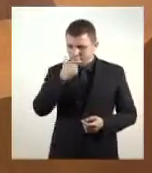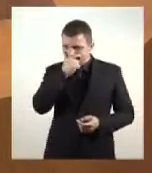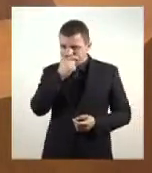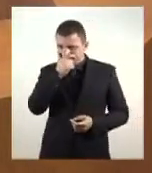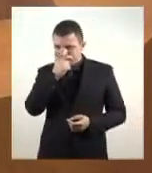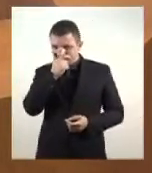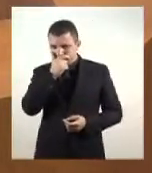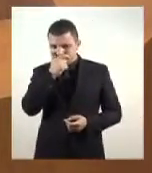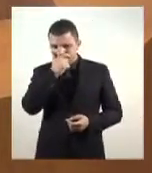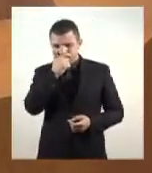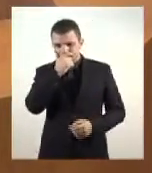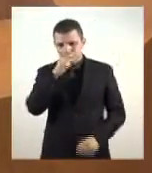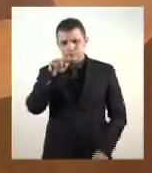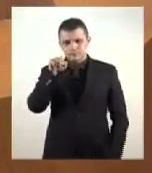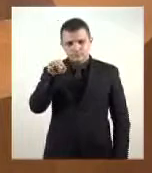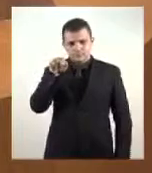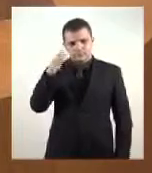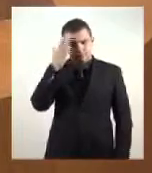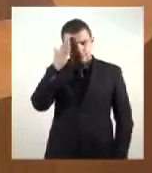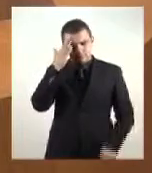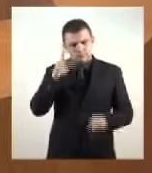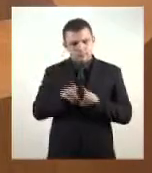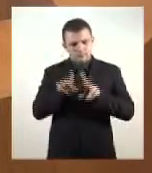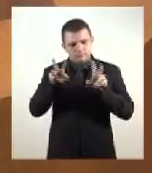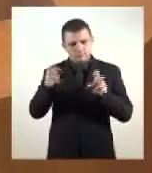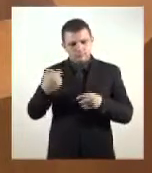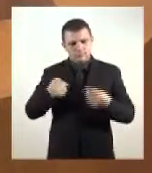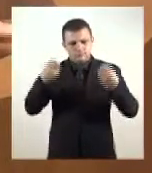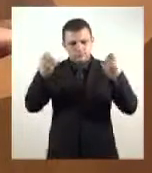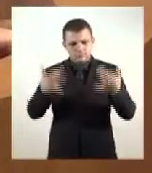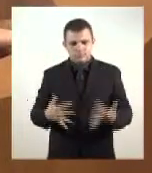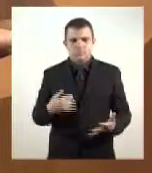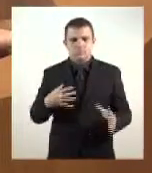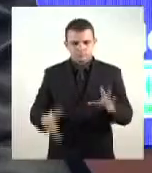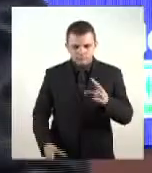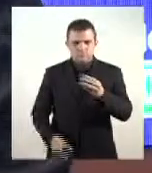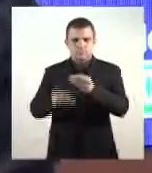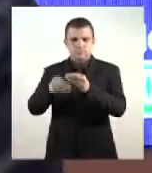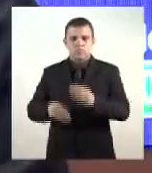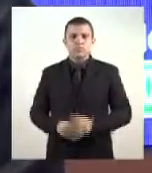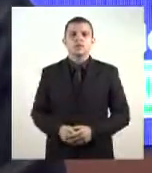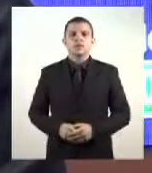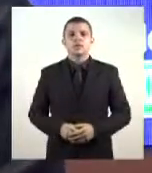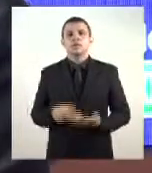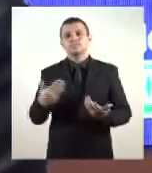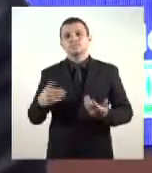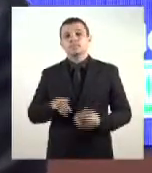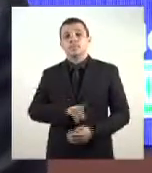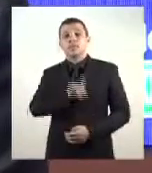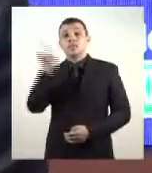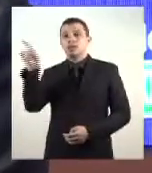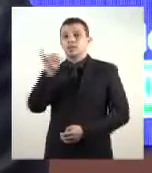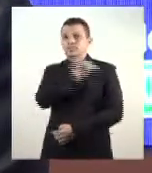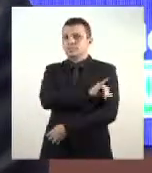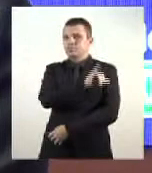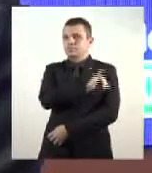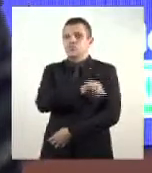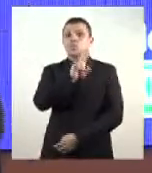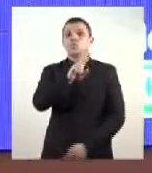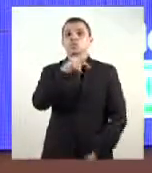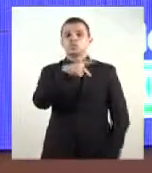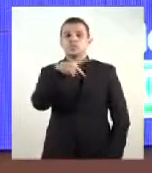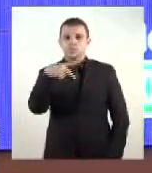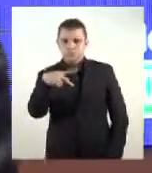um ardente combativo nesse tema e eu quero reforçar aqui. A UPP, deputado Hélito do Curso, quando vai